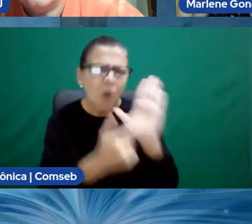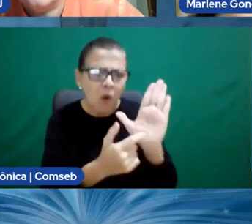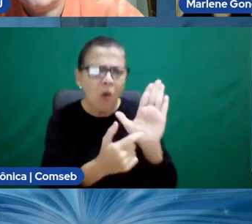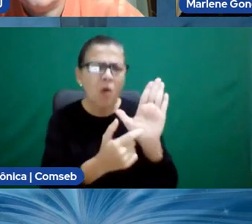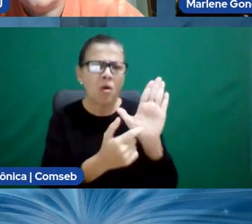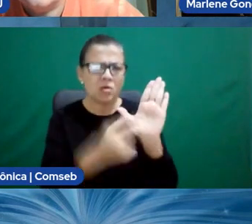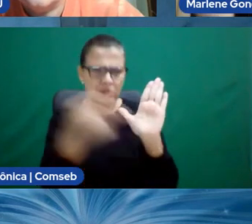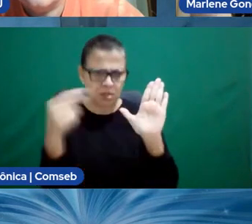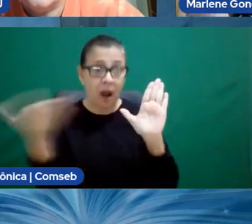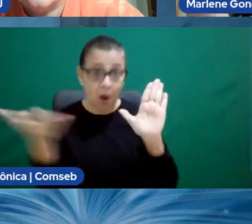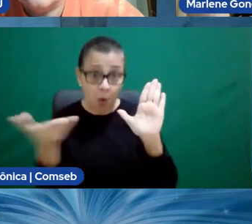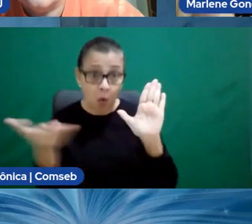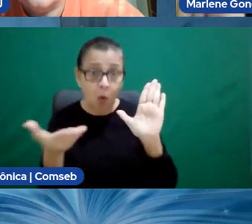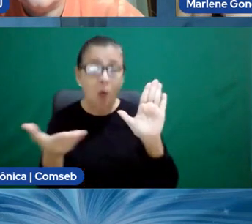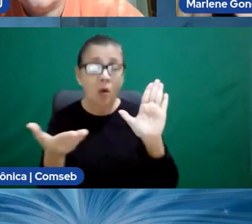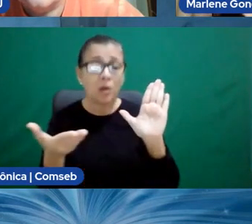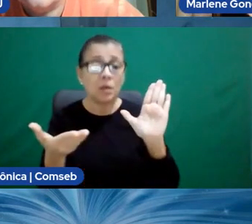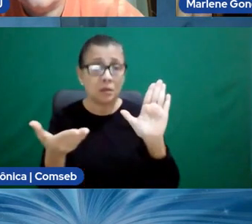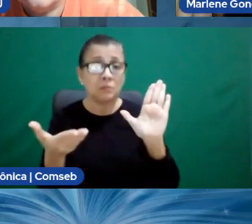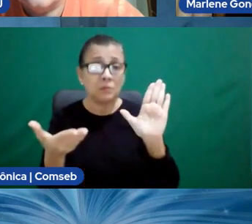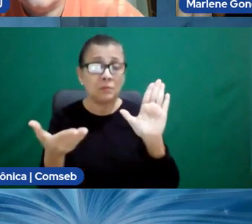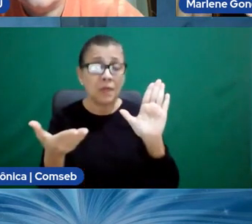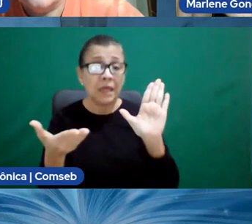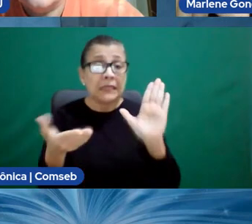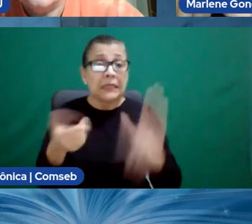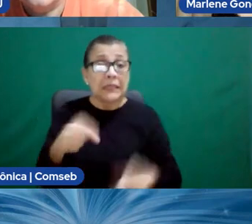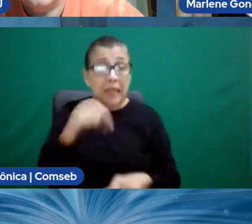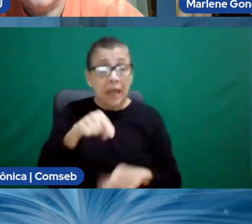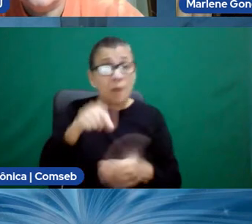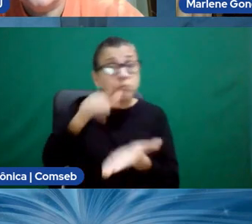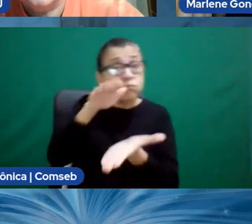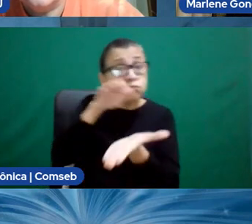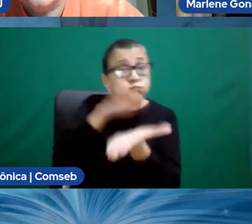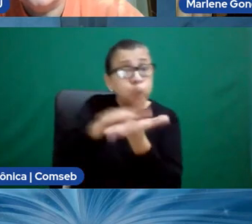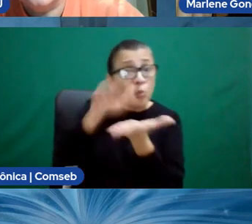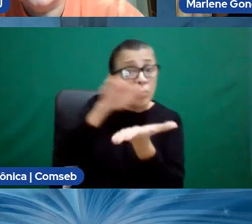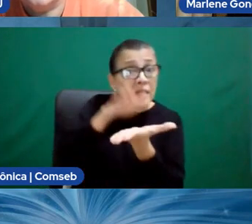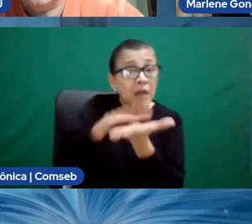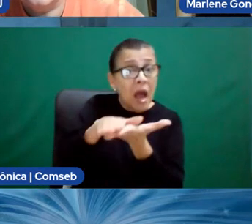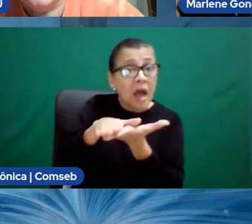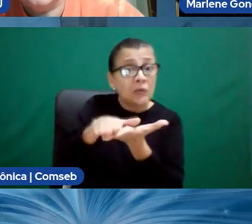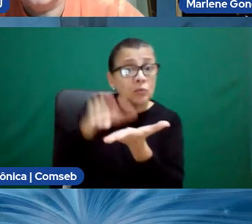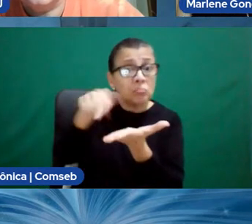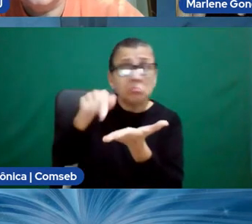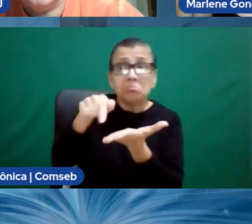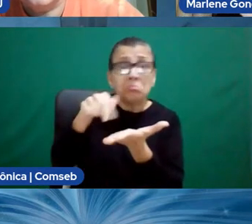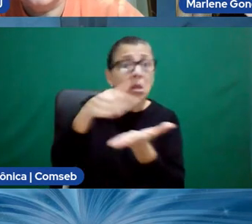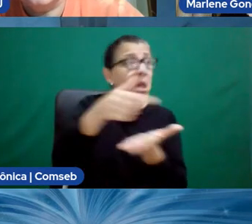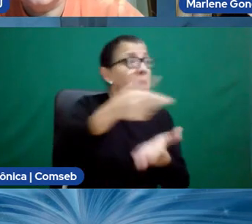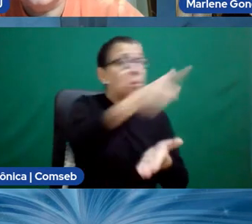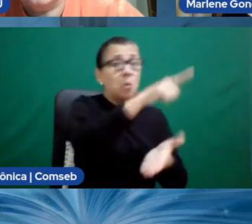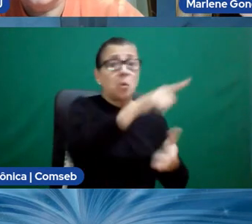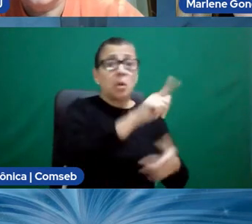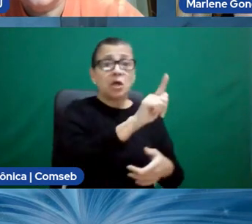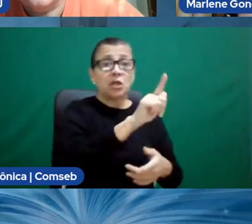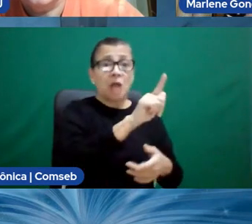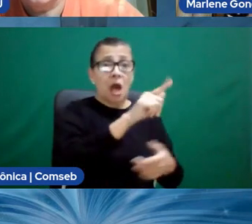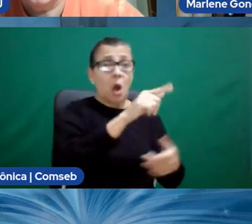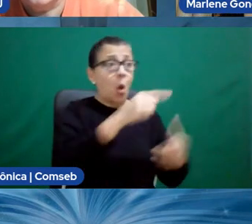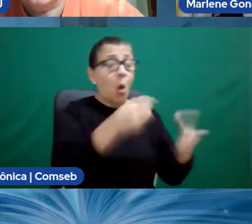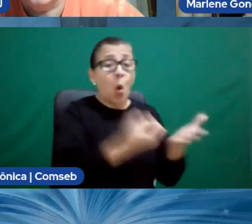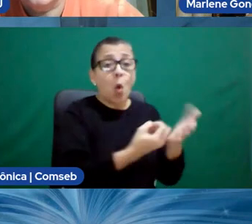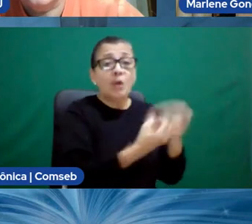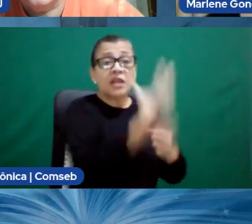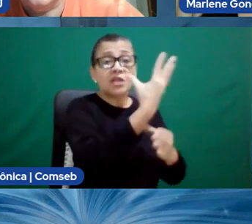trazendo aqui, não tinha sido nem publicado o livro, né, da Origem das Espécies de Darwin, foi publicado 2 anos depois. E olha como